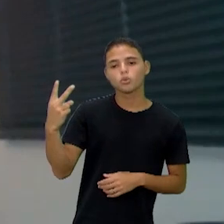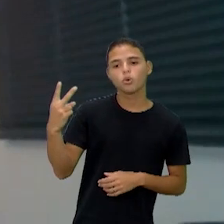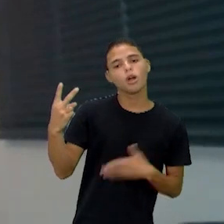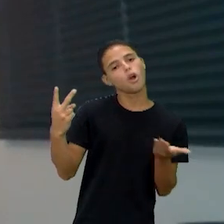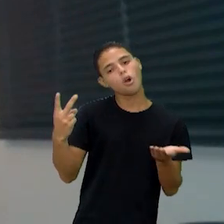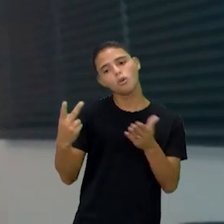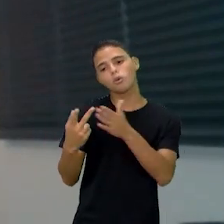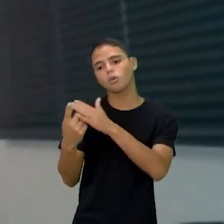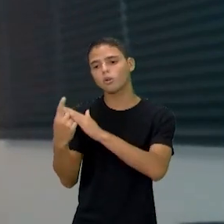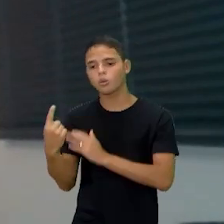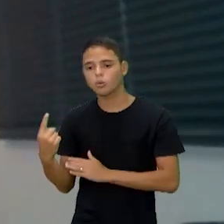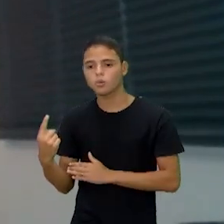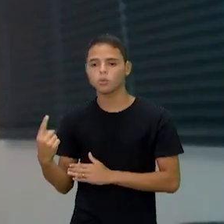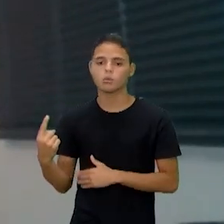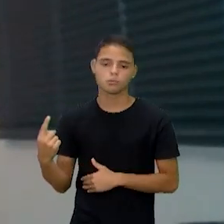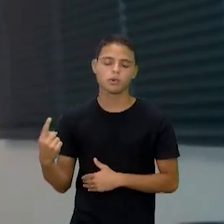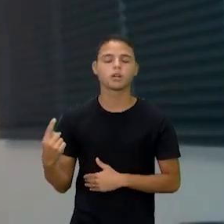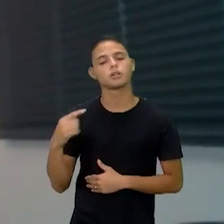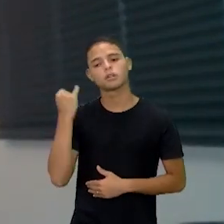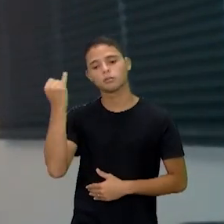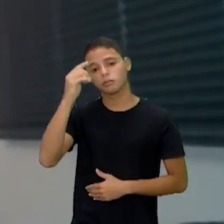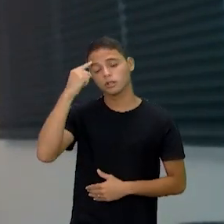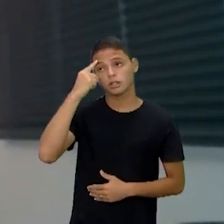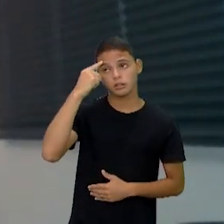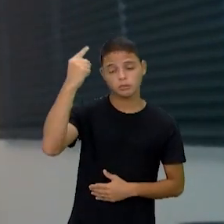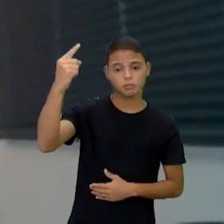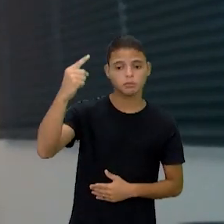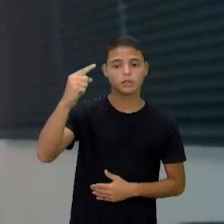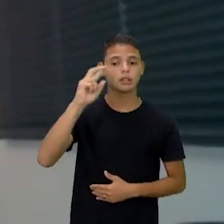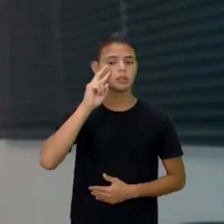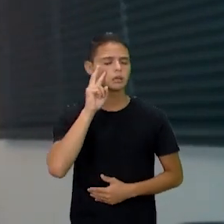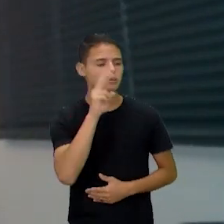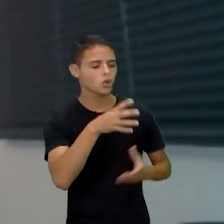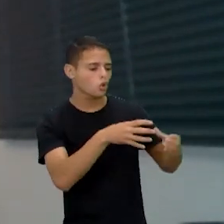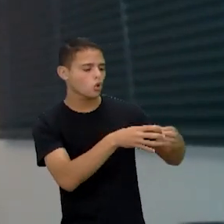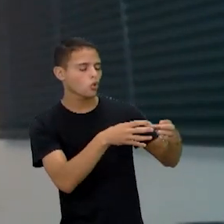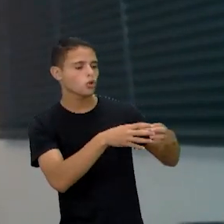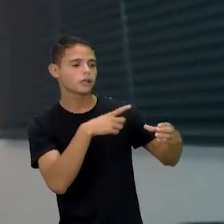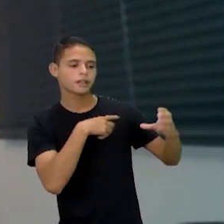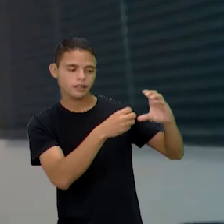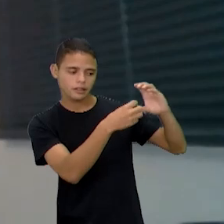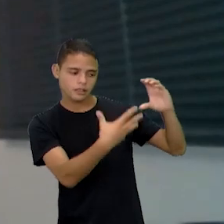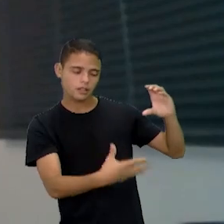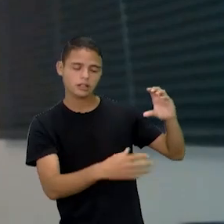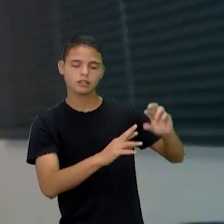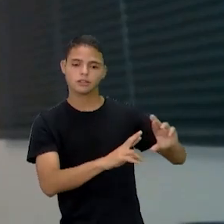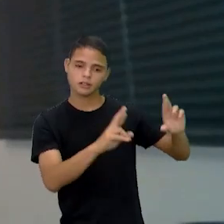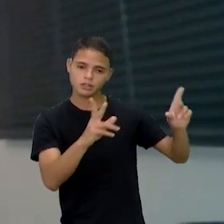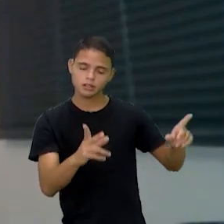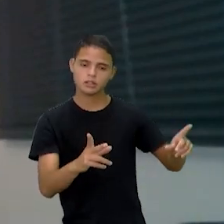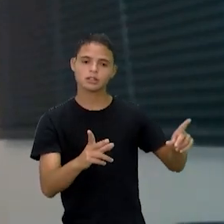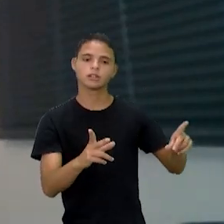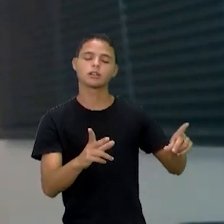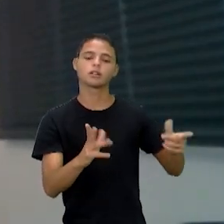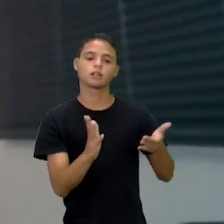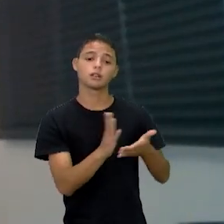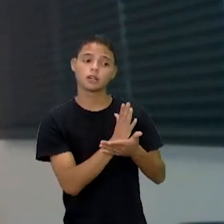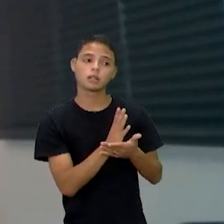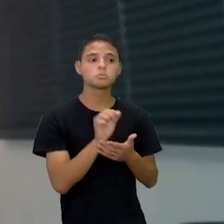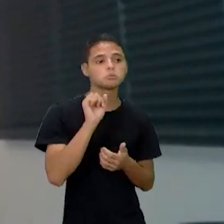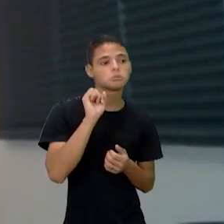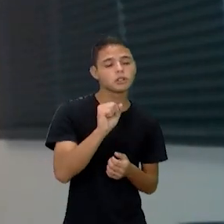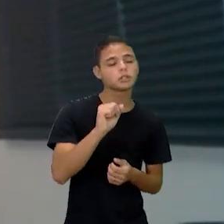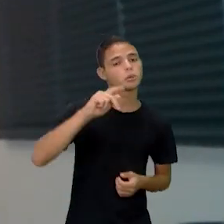E é importante a gente pensar, né, quando vocês começarem a olhar para os alunos que apresentam características diferentes, das hipóteses. Então, pode